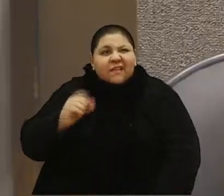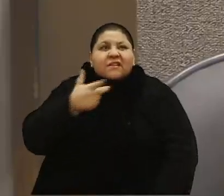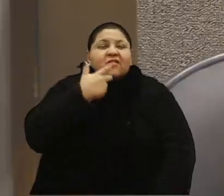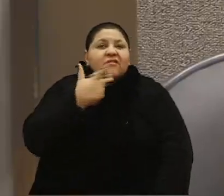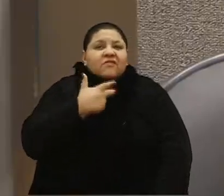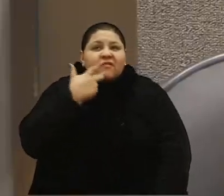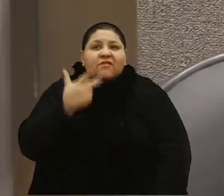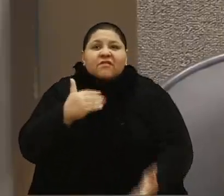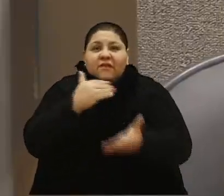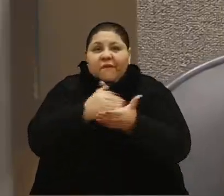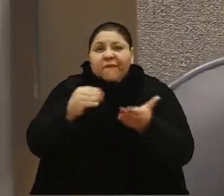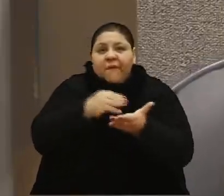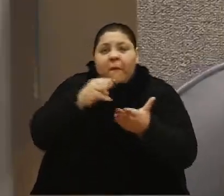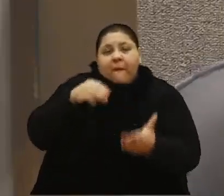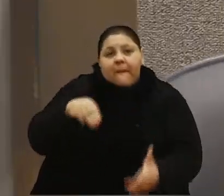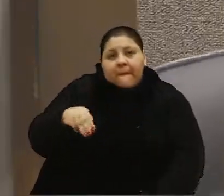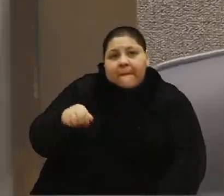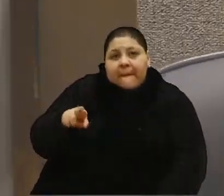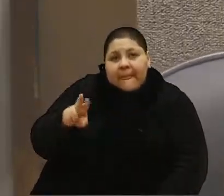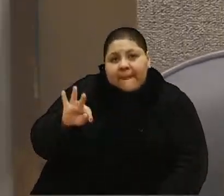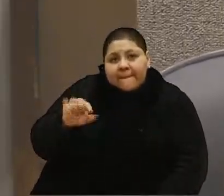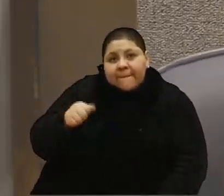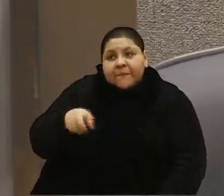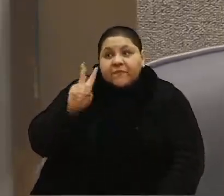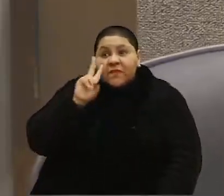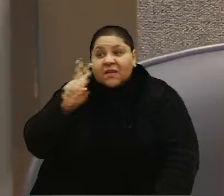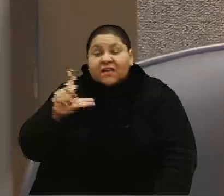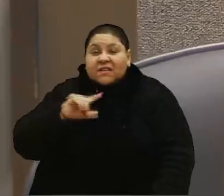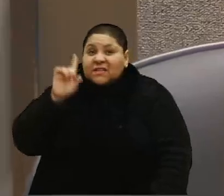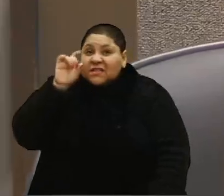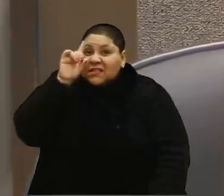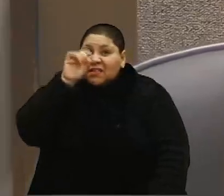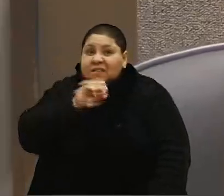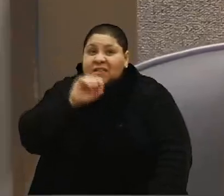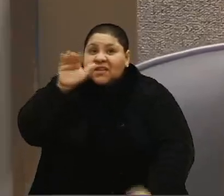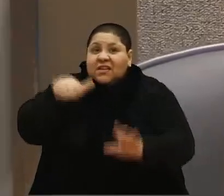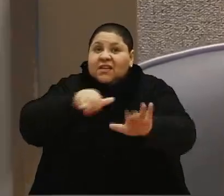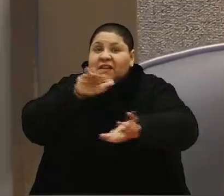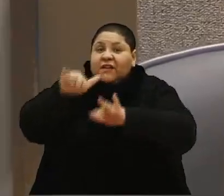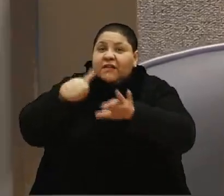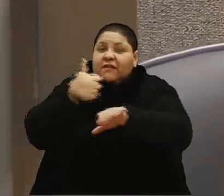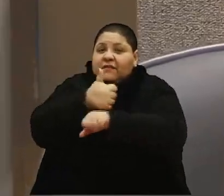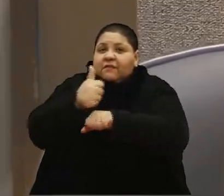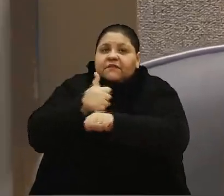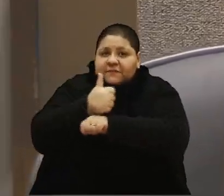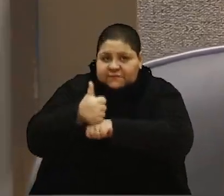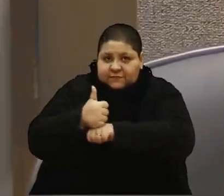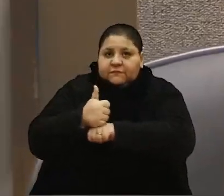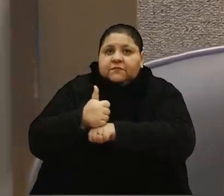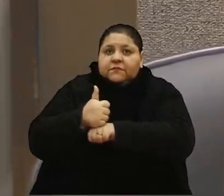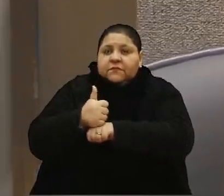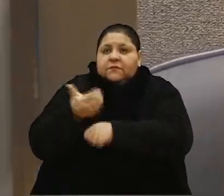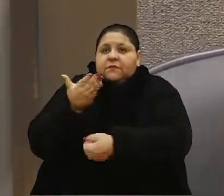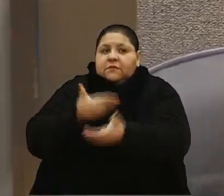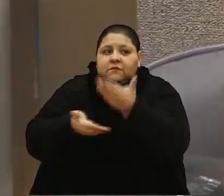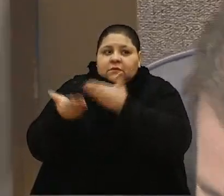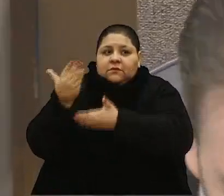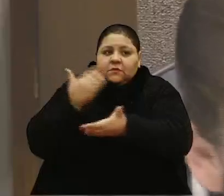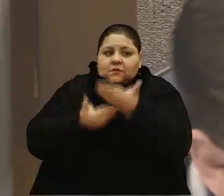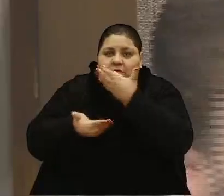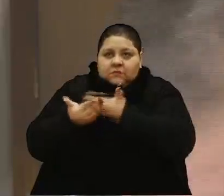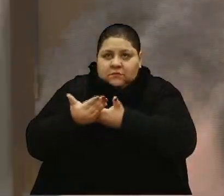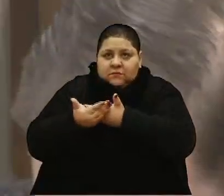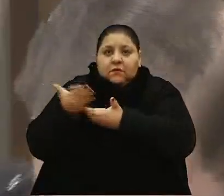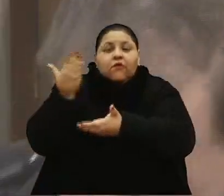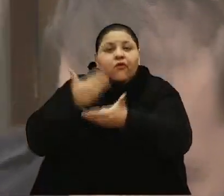pela secretária Marta Fattori, que eu fui lá e ela estava com dificuldade de chamar os profissionais para o atendimento. O